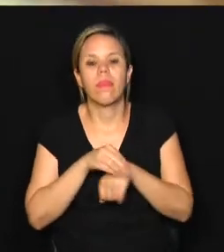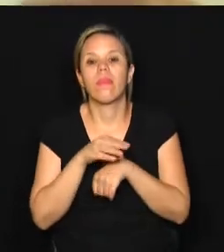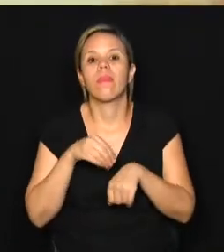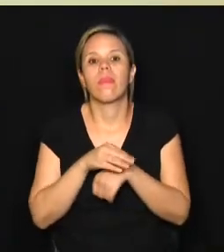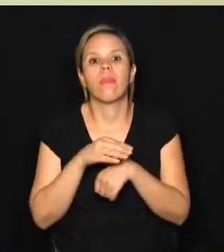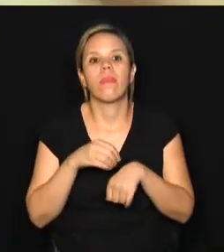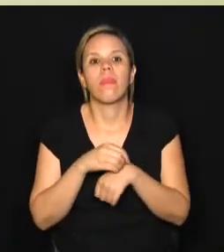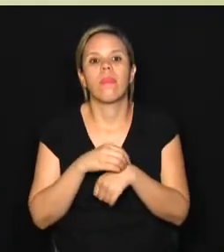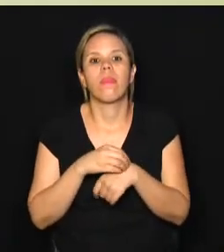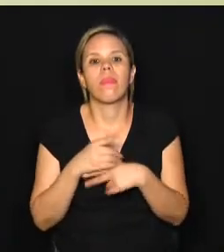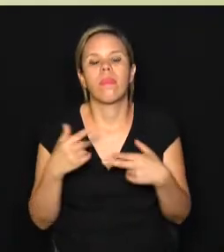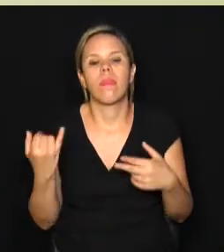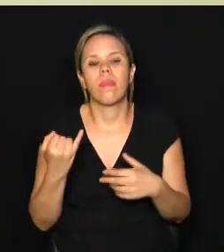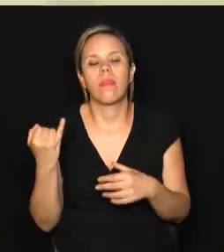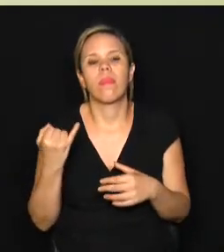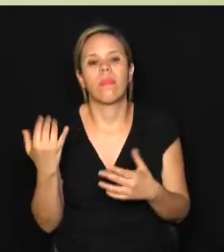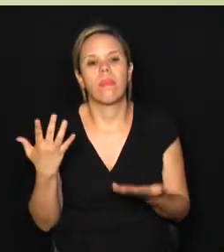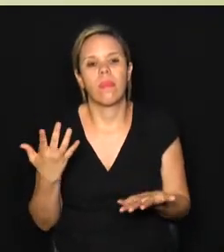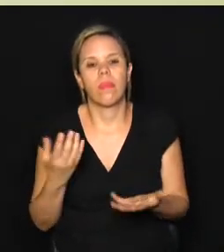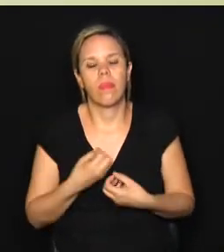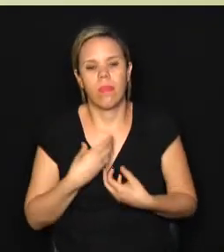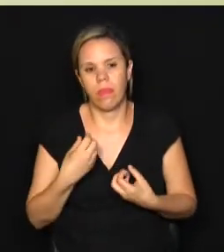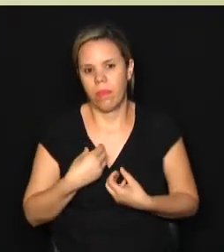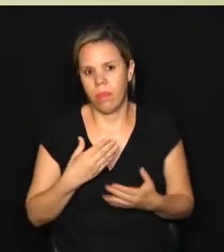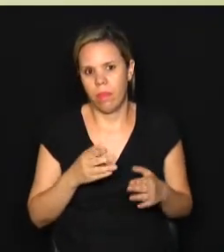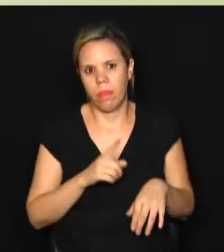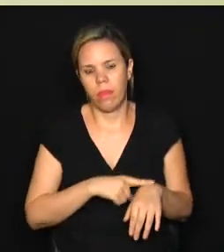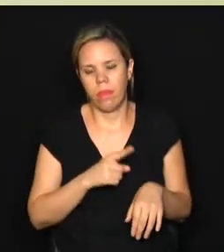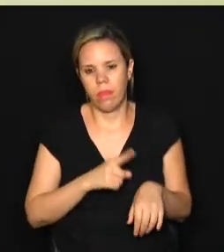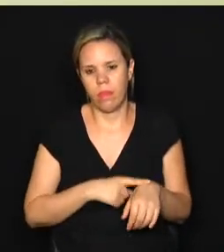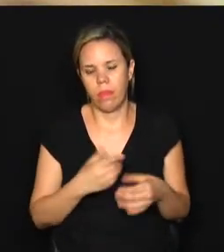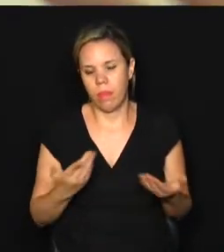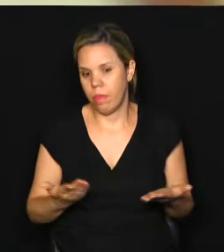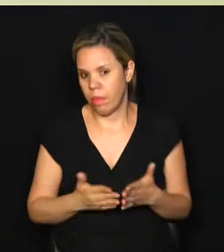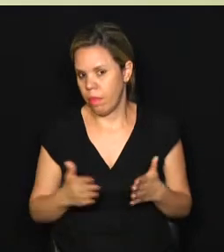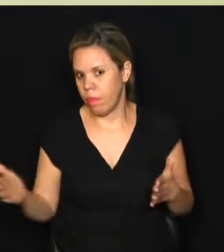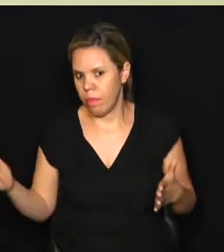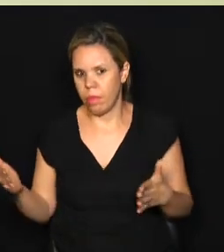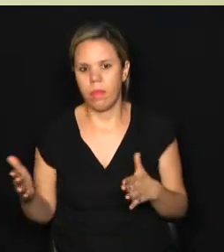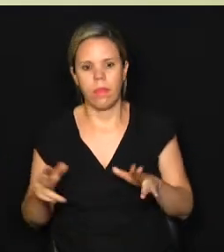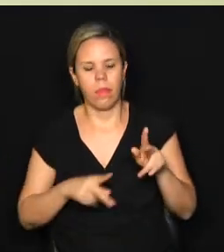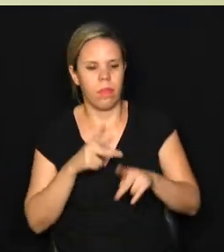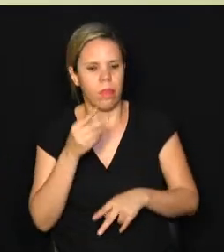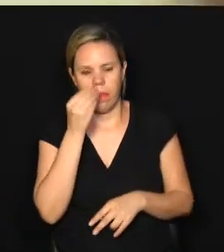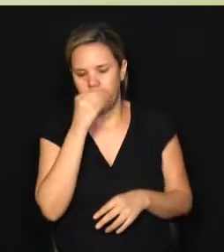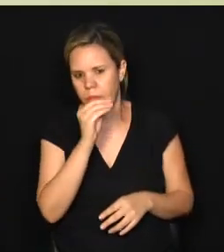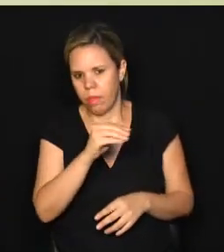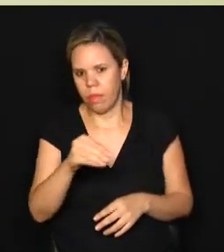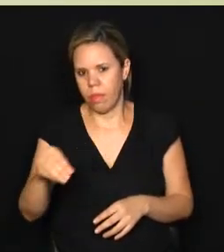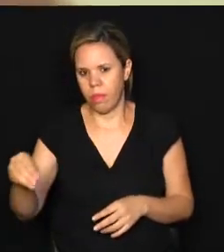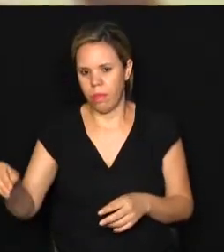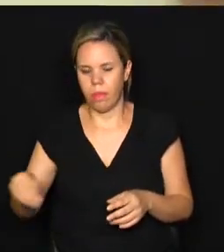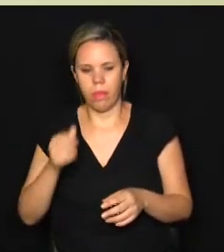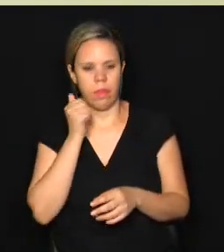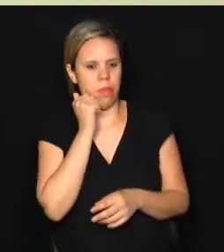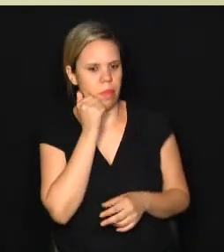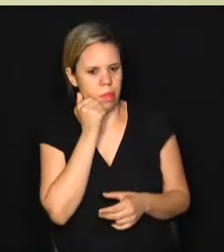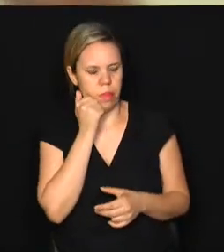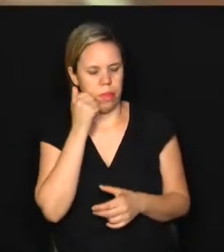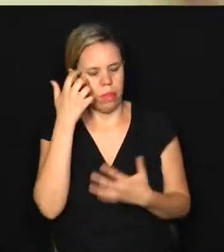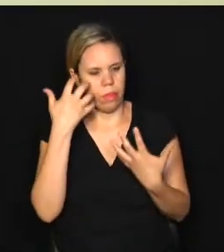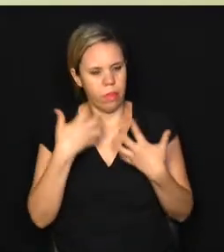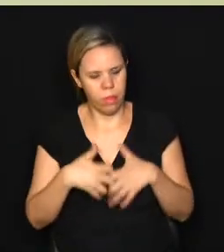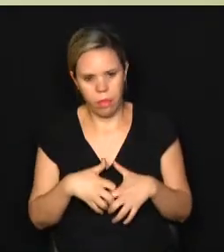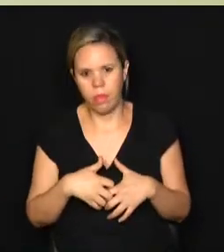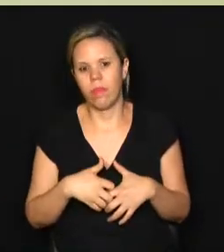das considerações científicas, né, principalmente nesse momento que a gente está vivendo, de negacionismo da ciência, isso está refletindo